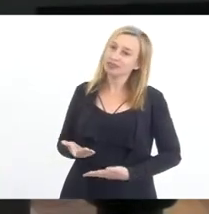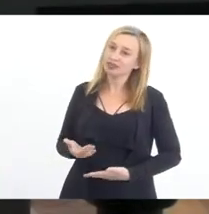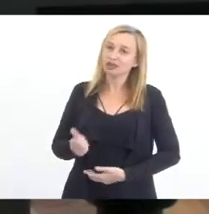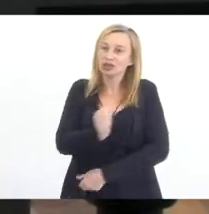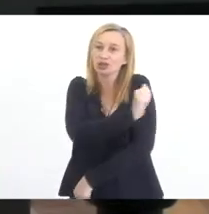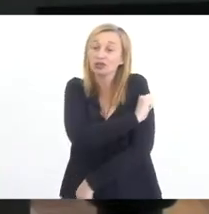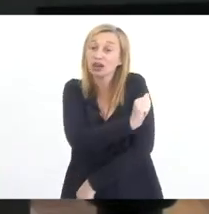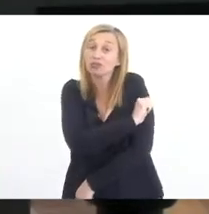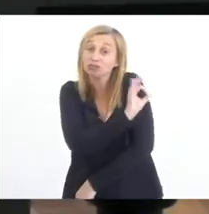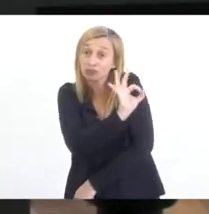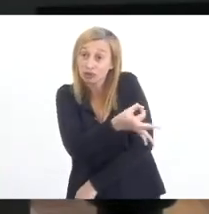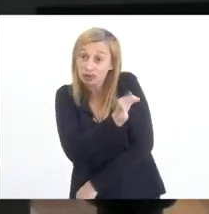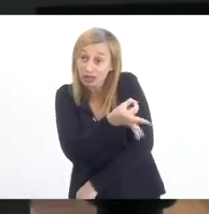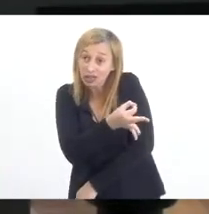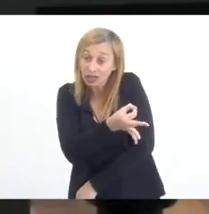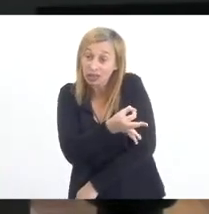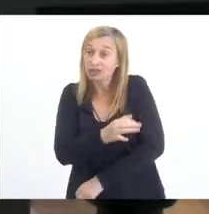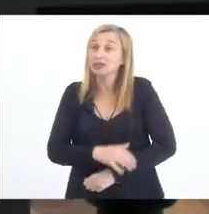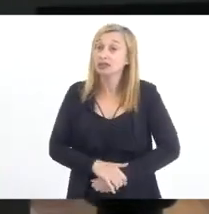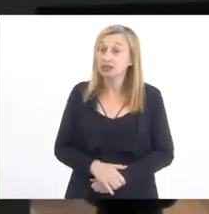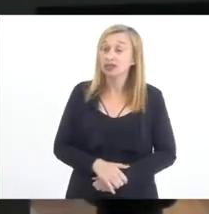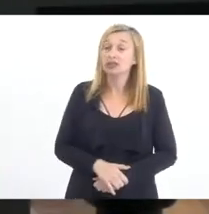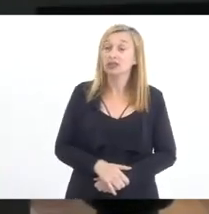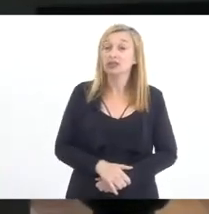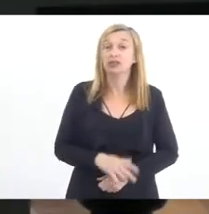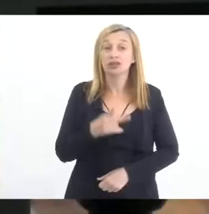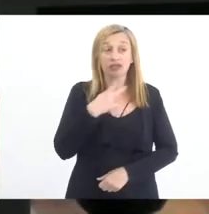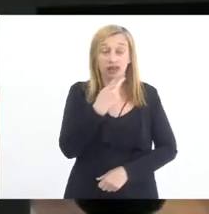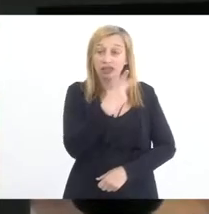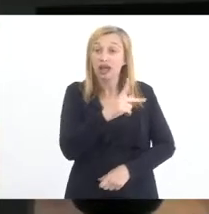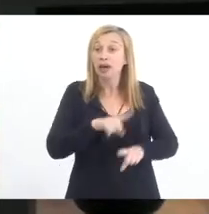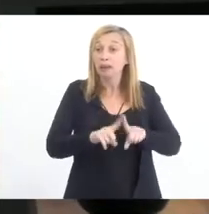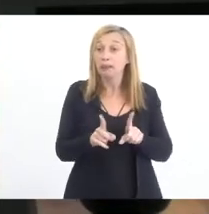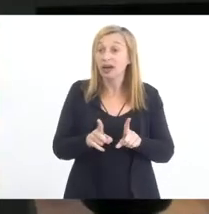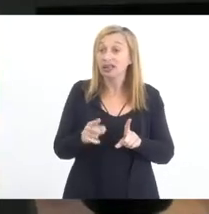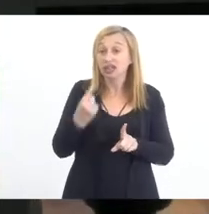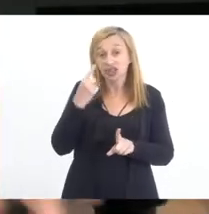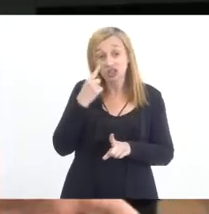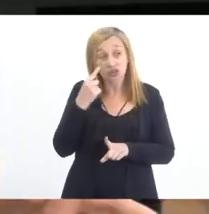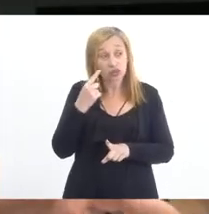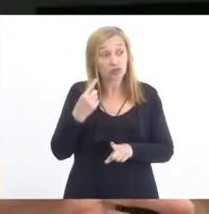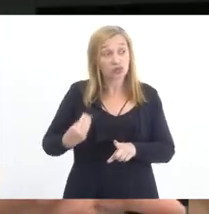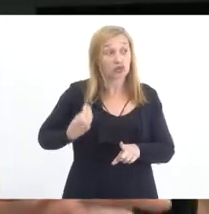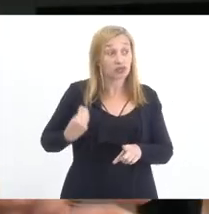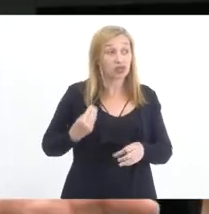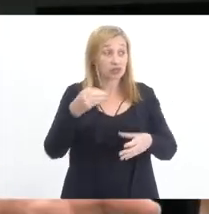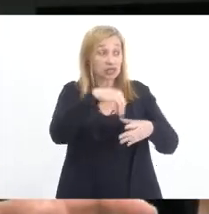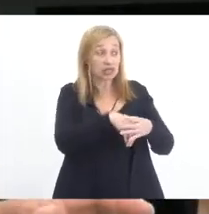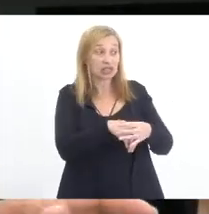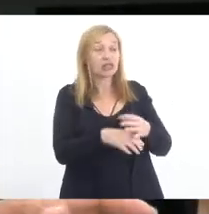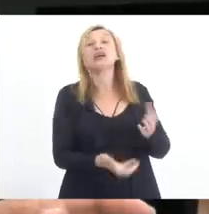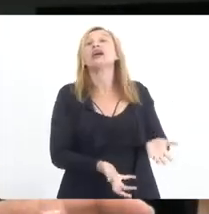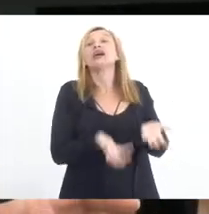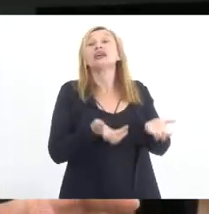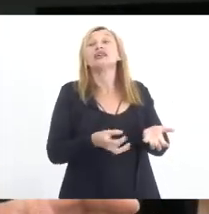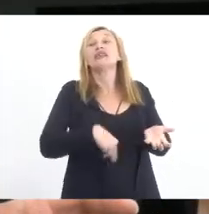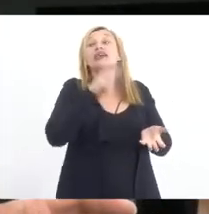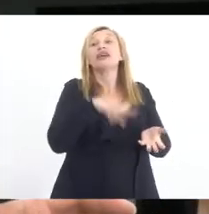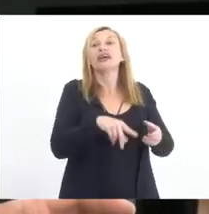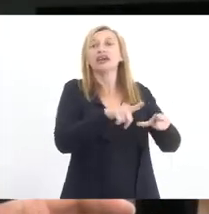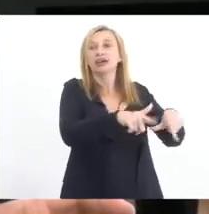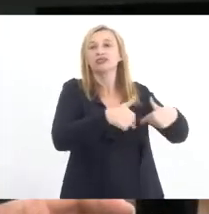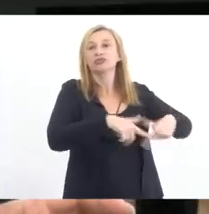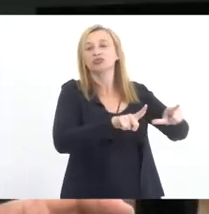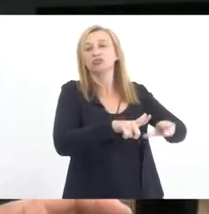alunos estão certos, que elas fizeram a colocação ali, só que elas estão vivendo lá dentro. Quem quer receber um diploma da UERJ? Eu também